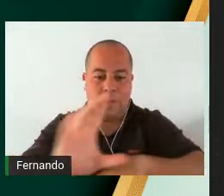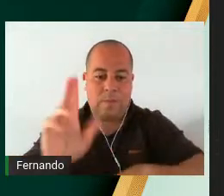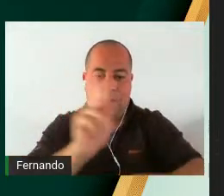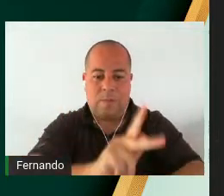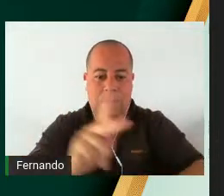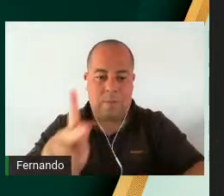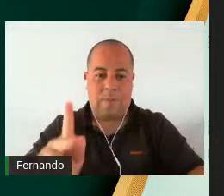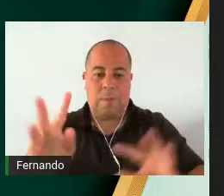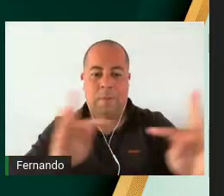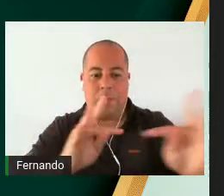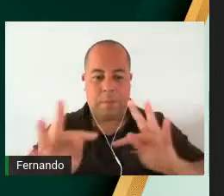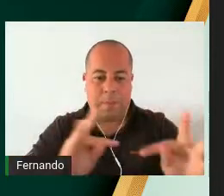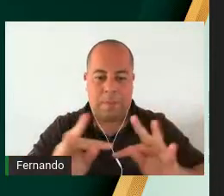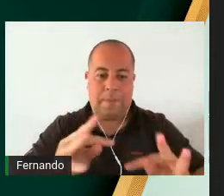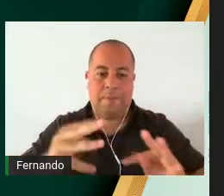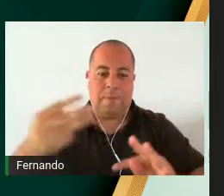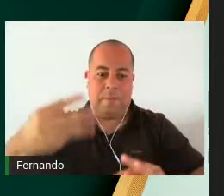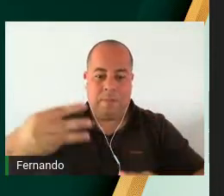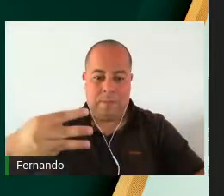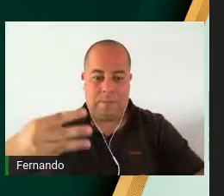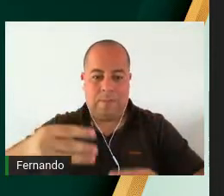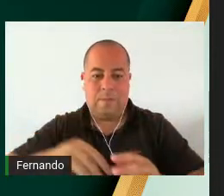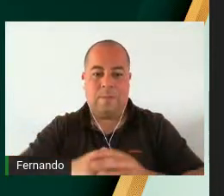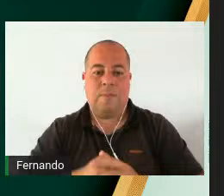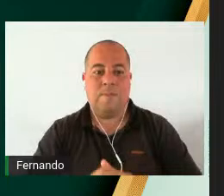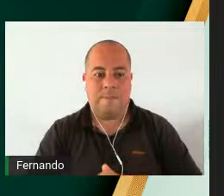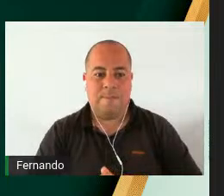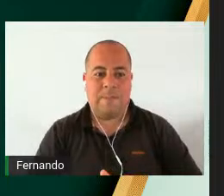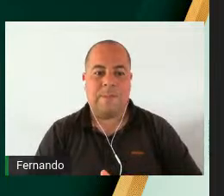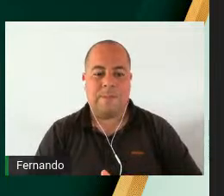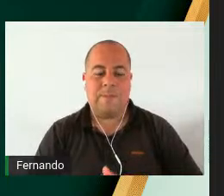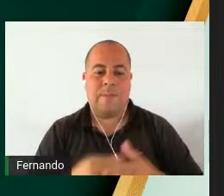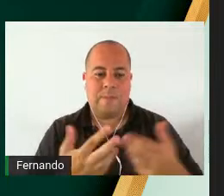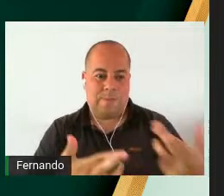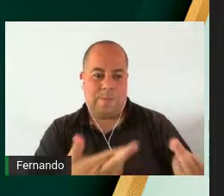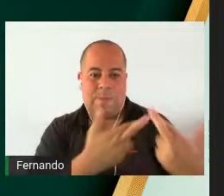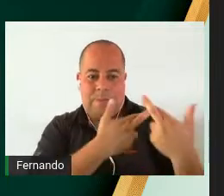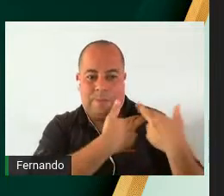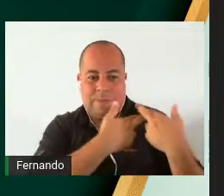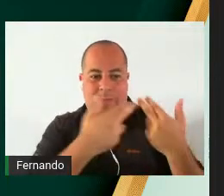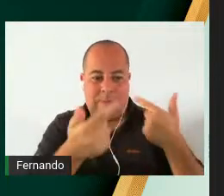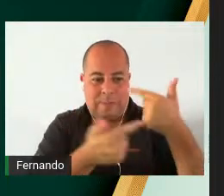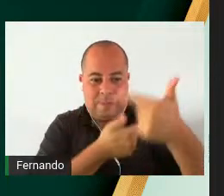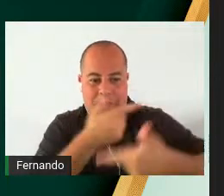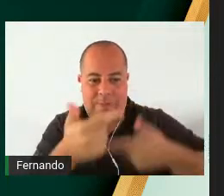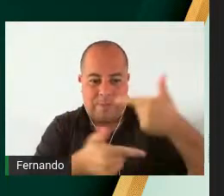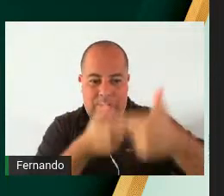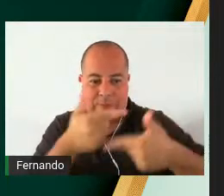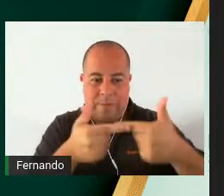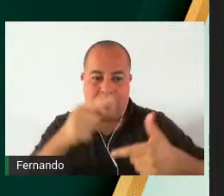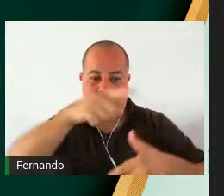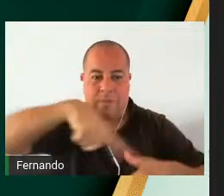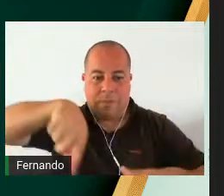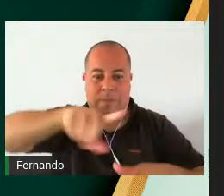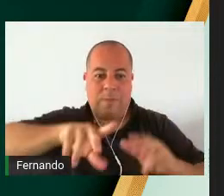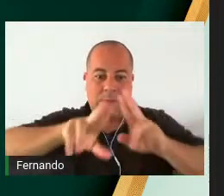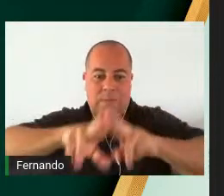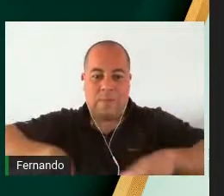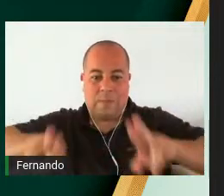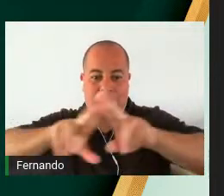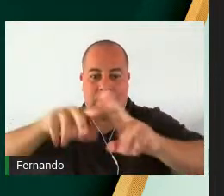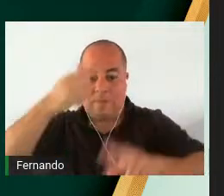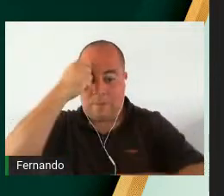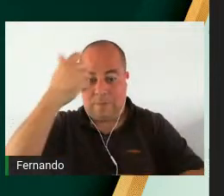professores, técnicos e terceirizados que com tanto comprometimento trabalham para que a Universidade Federal do Pampa,